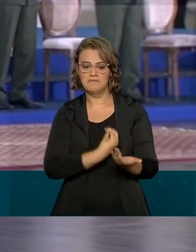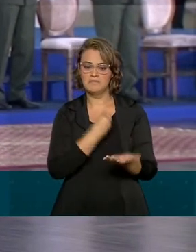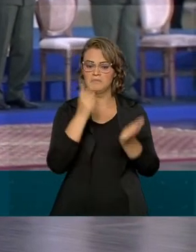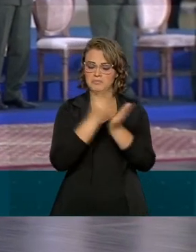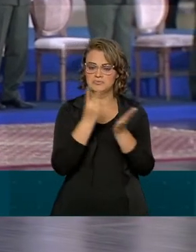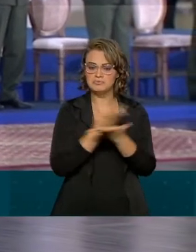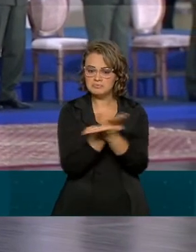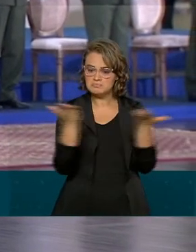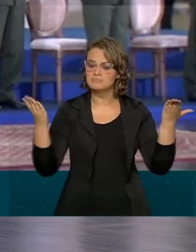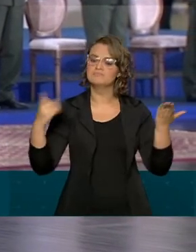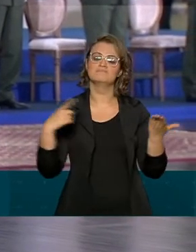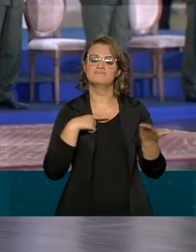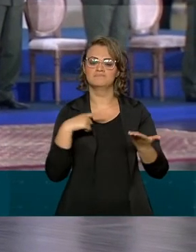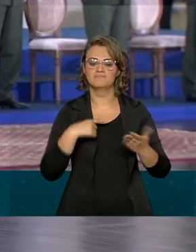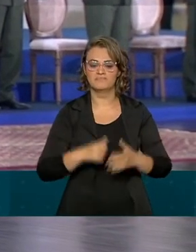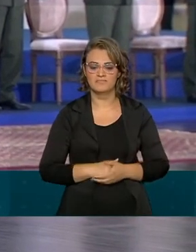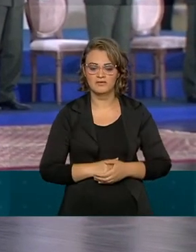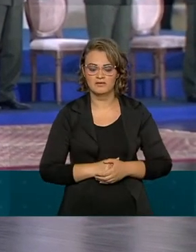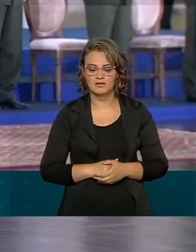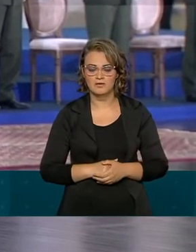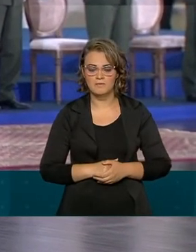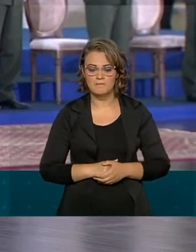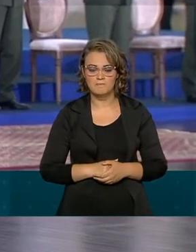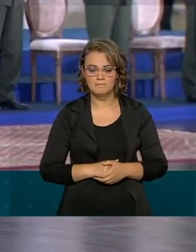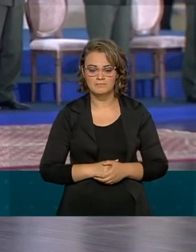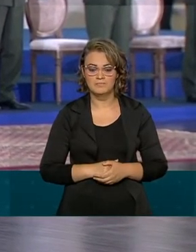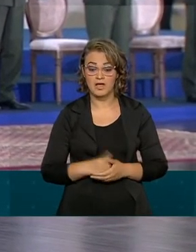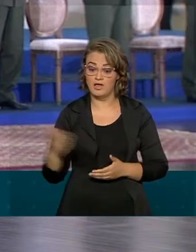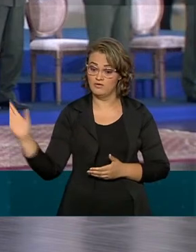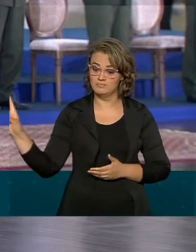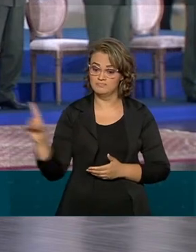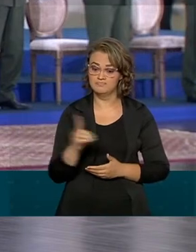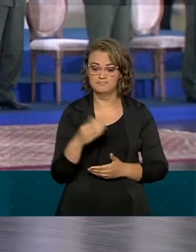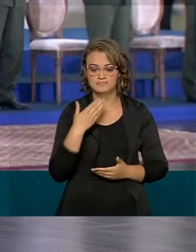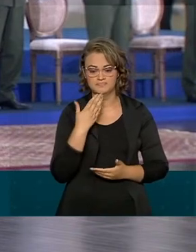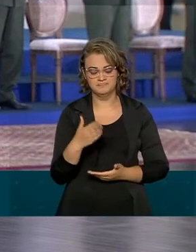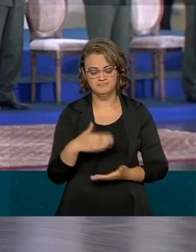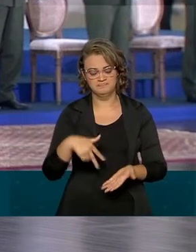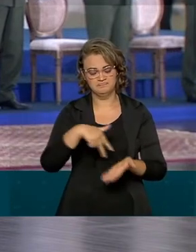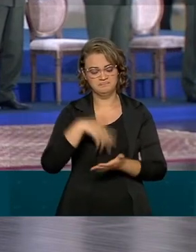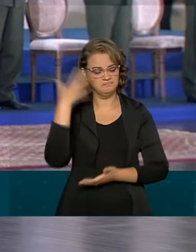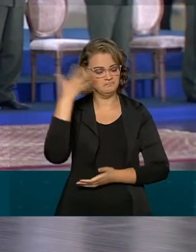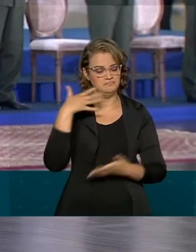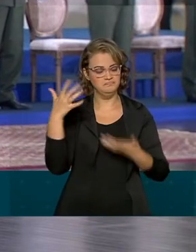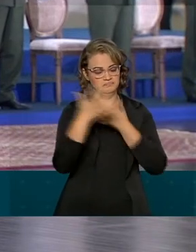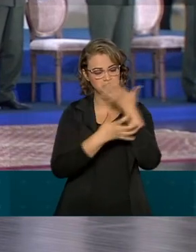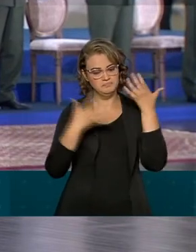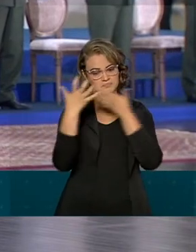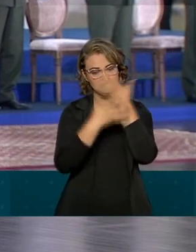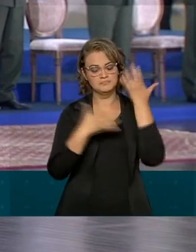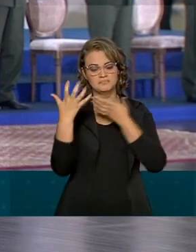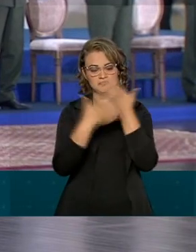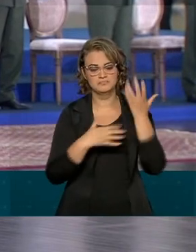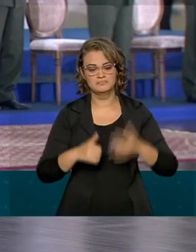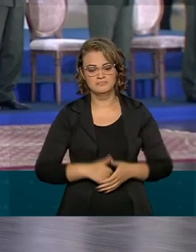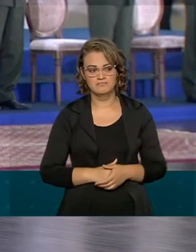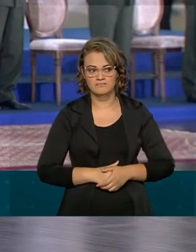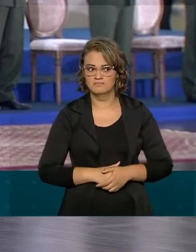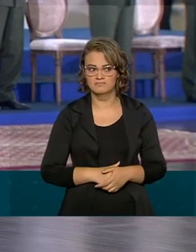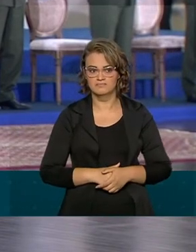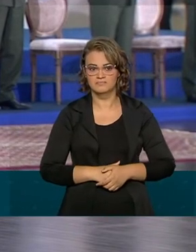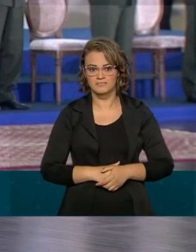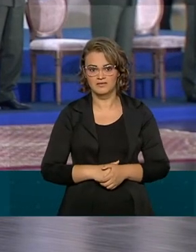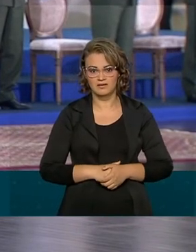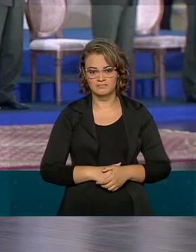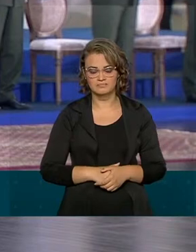vivo entre nós em atitude solene convidamos todos a cantar o hino nacional brasileiro letra de